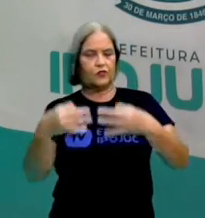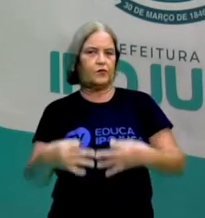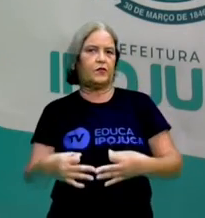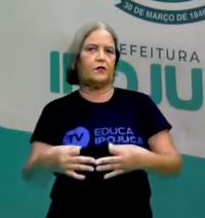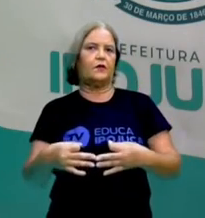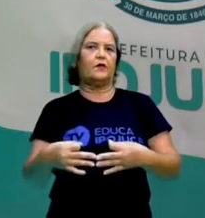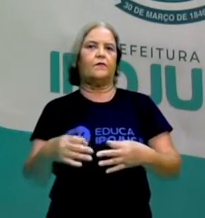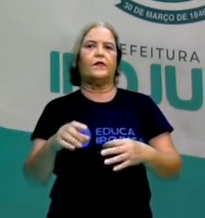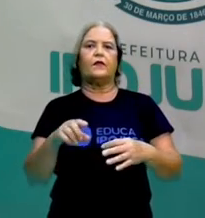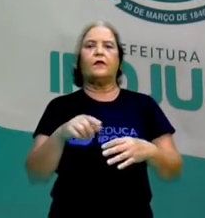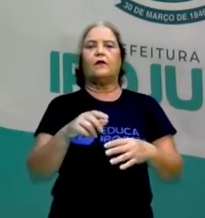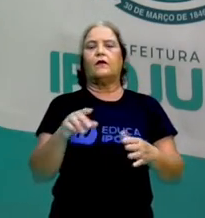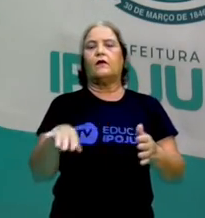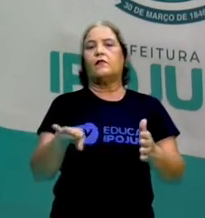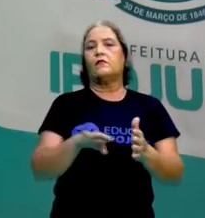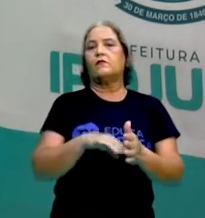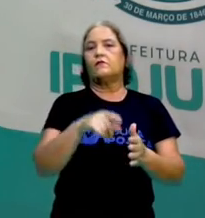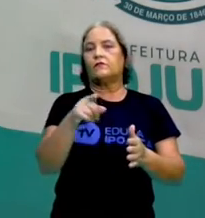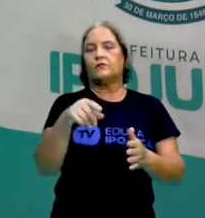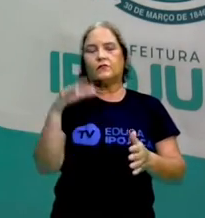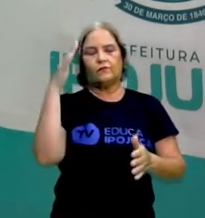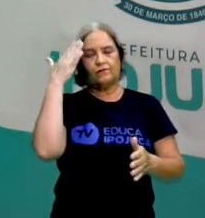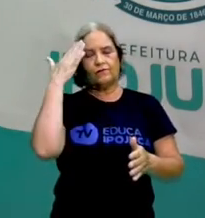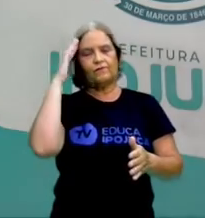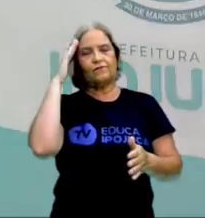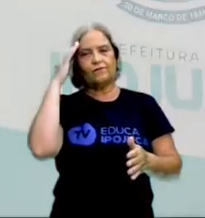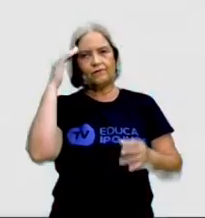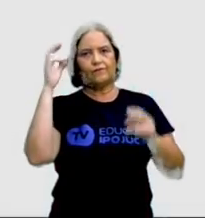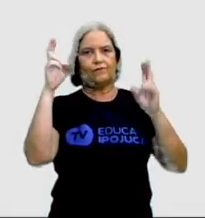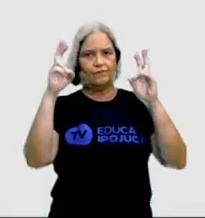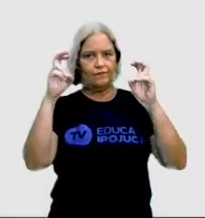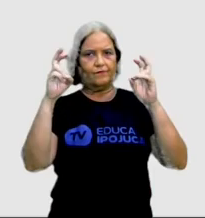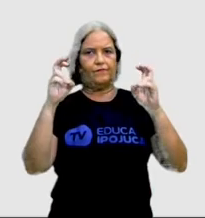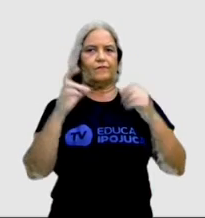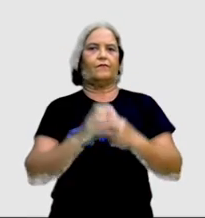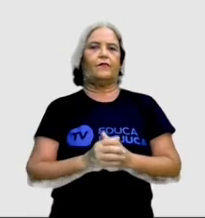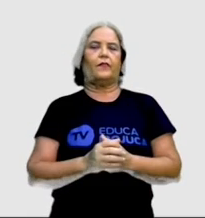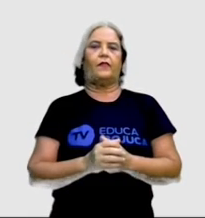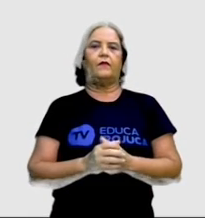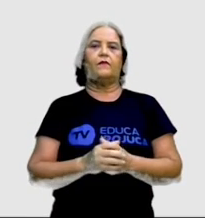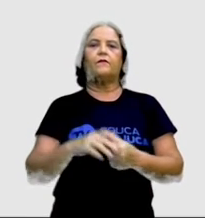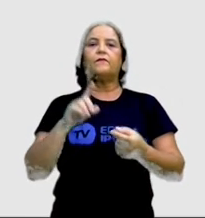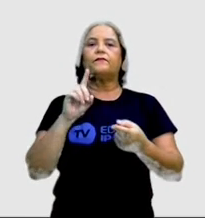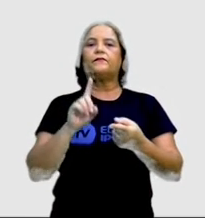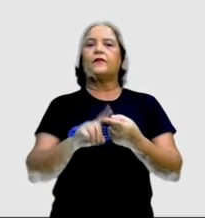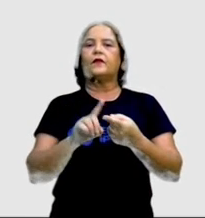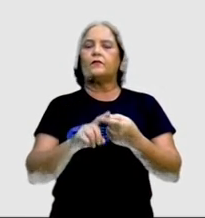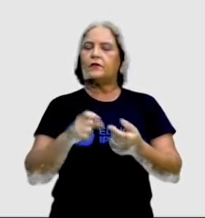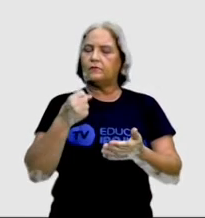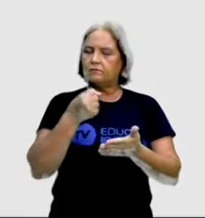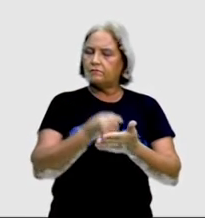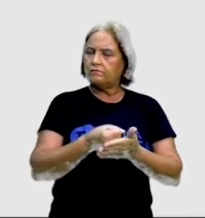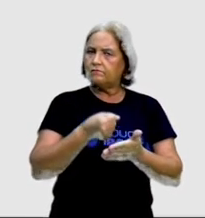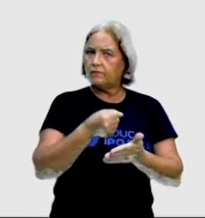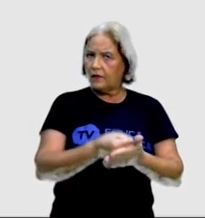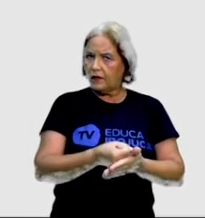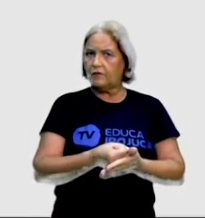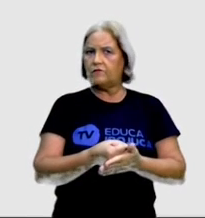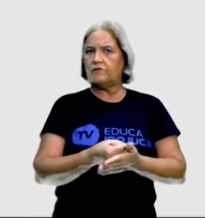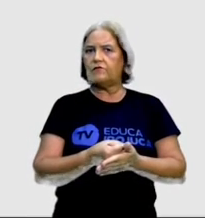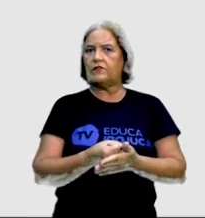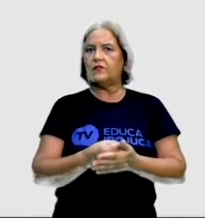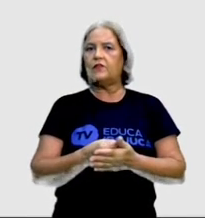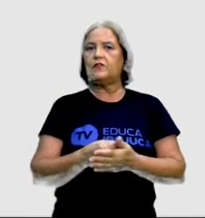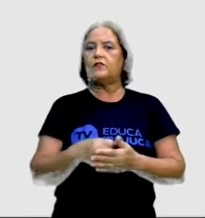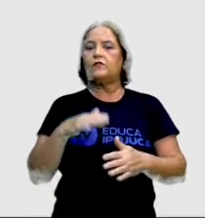vocês possam entender todo o assunto. Também vocês têm deveres, certo? De zelar pelo seu